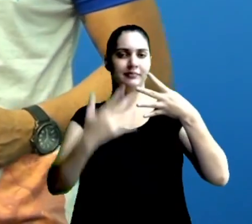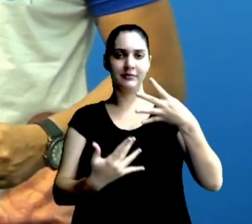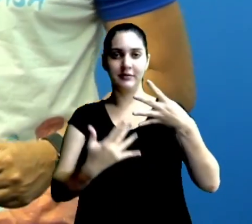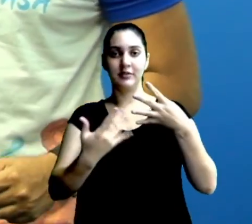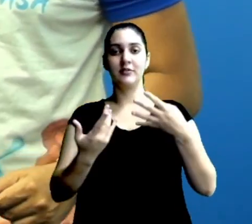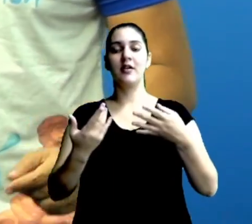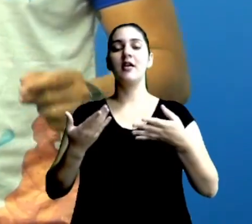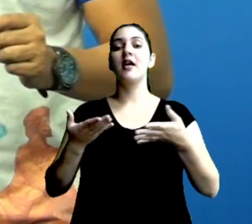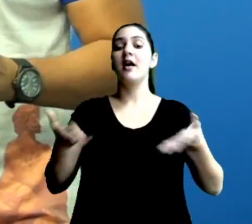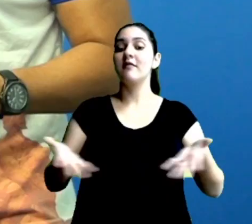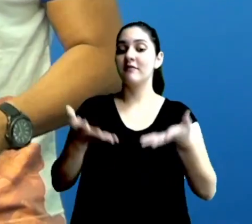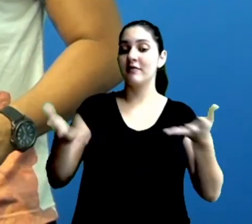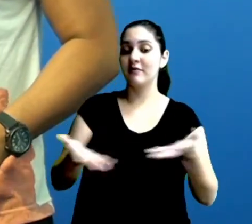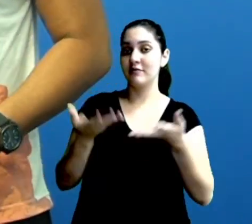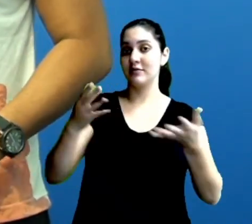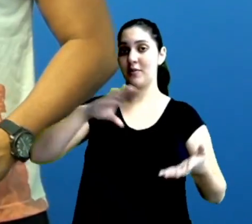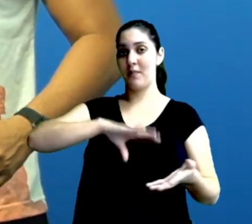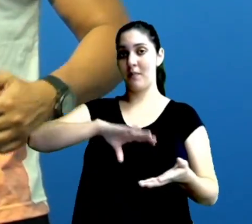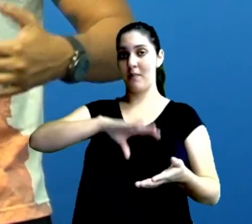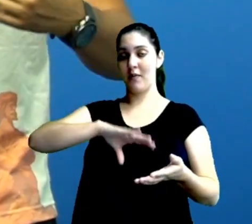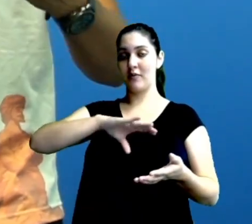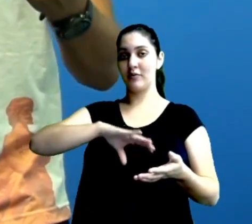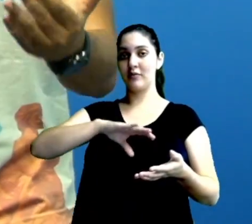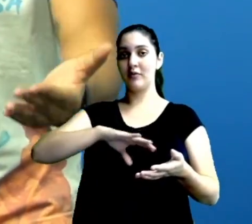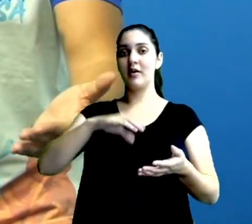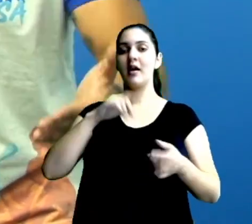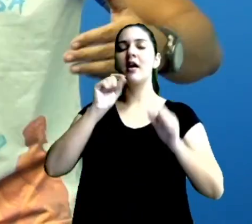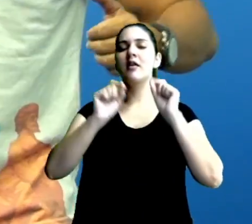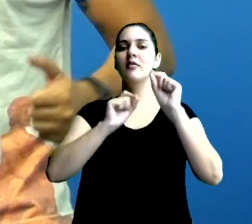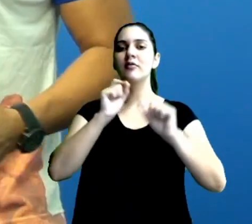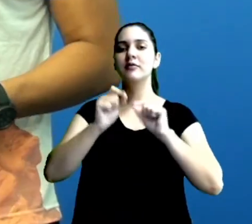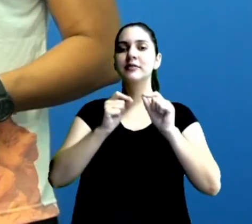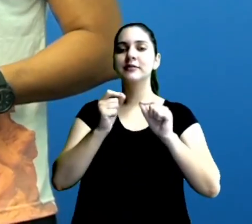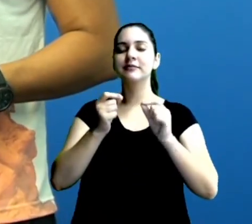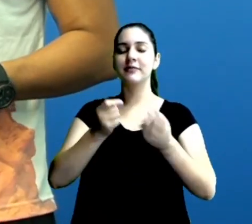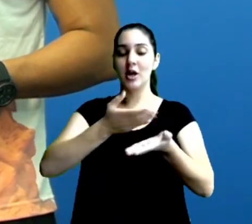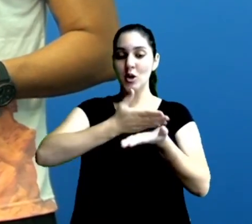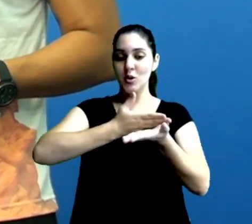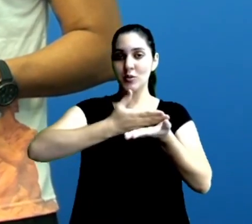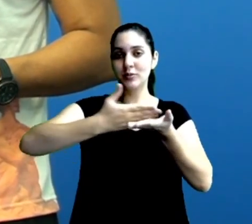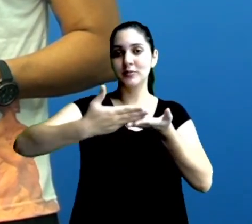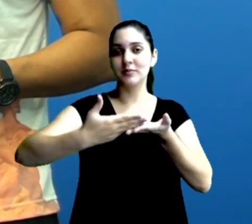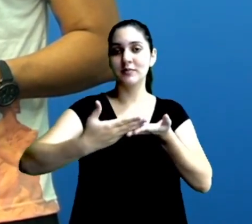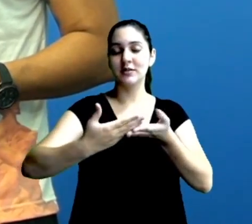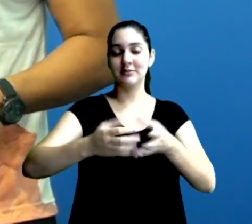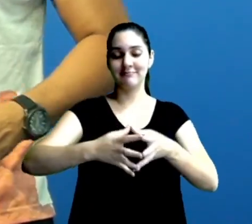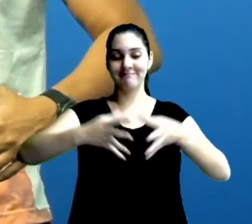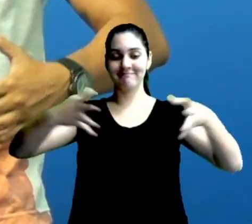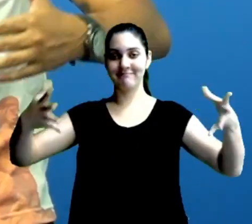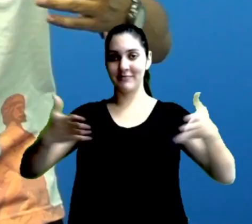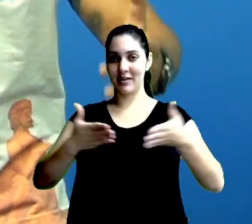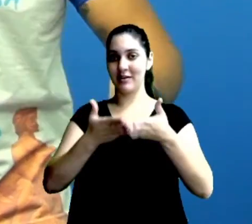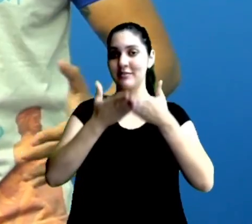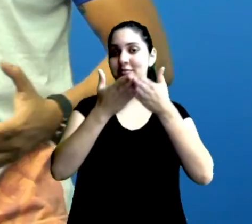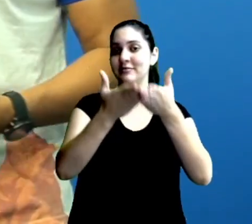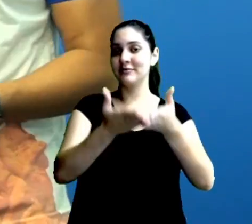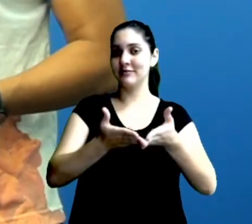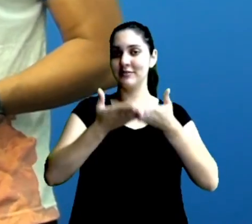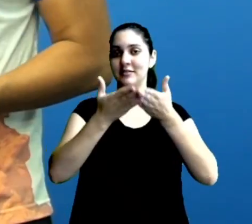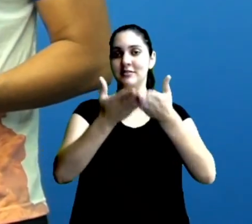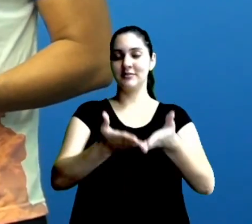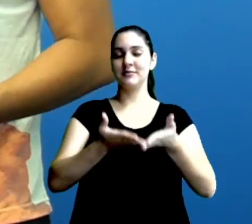favoreceu Portugal a ser um precursor, né, nas grandes navegações, na